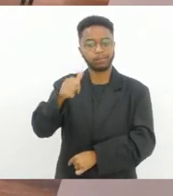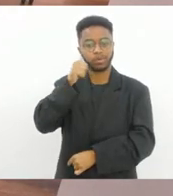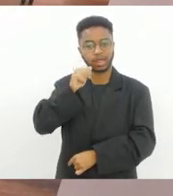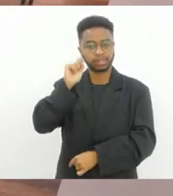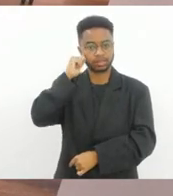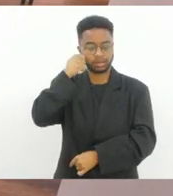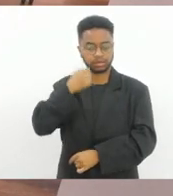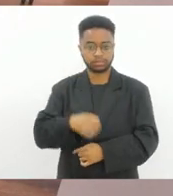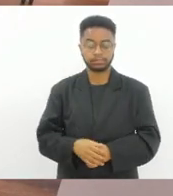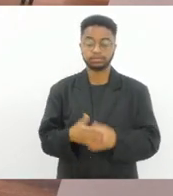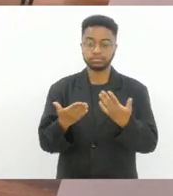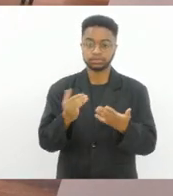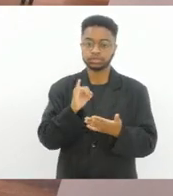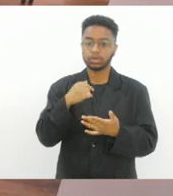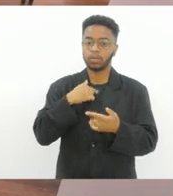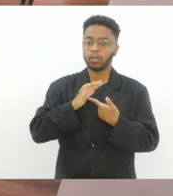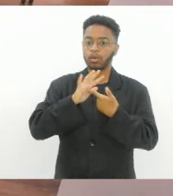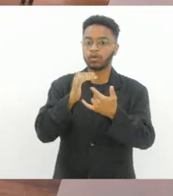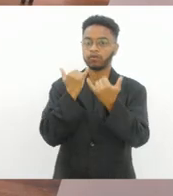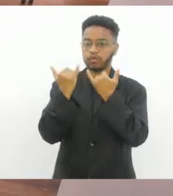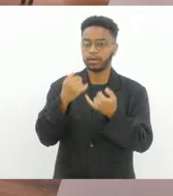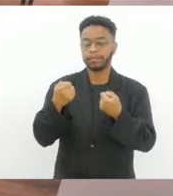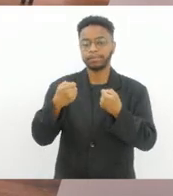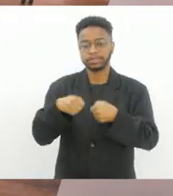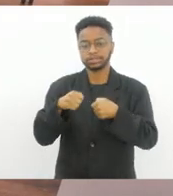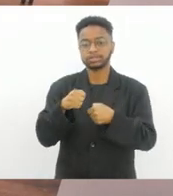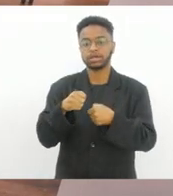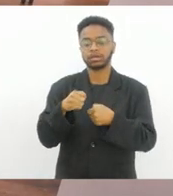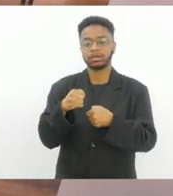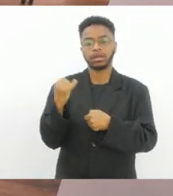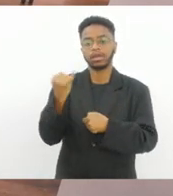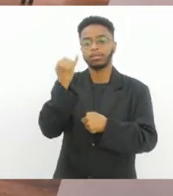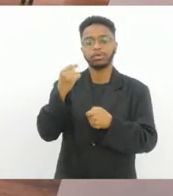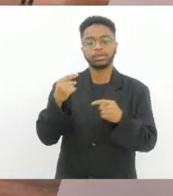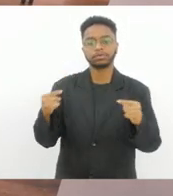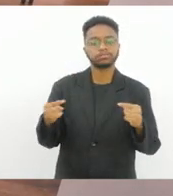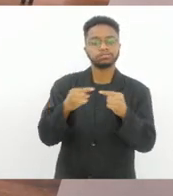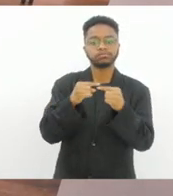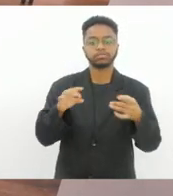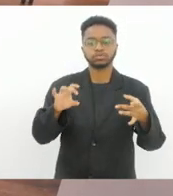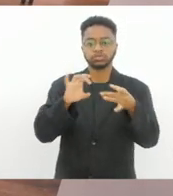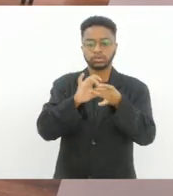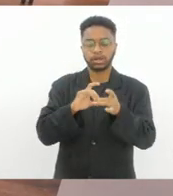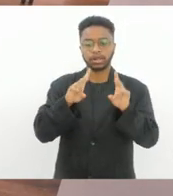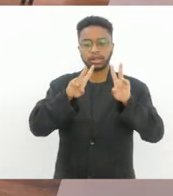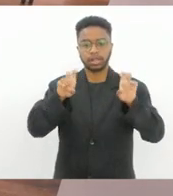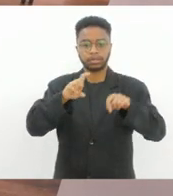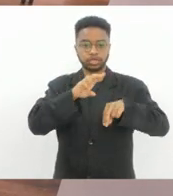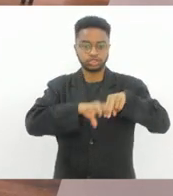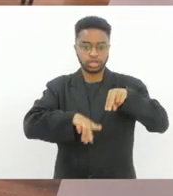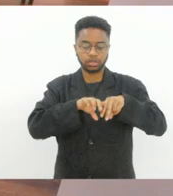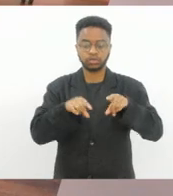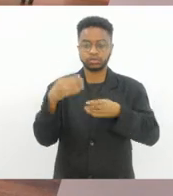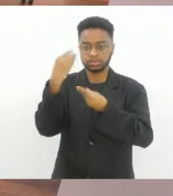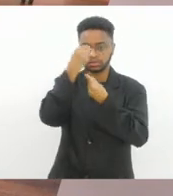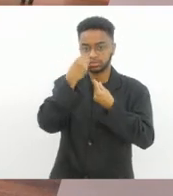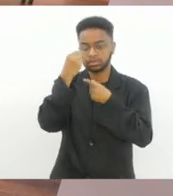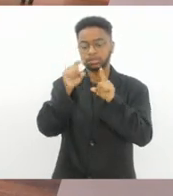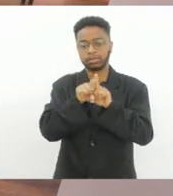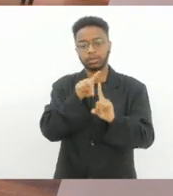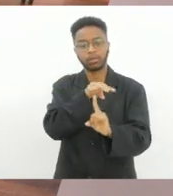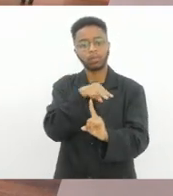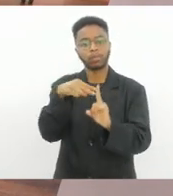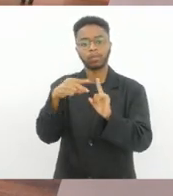trago os dados, né, é importante fazer essa intersecção, tanto da questão de gênero e sexualidade, como da